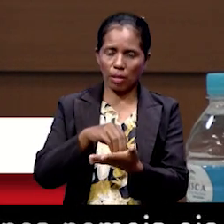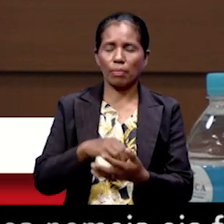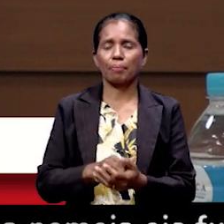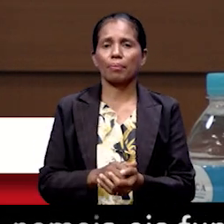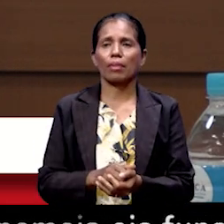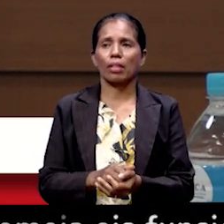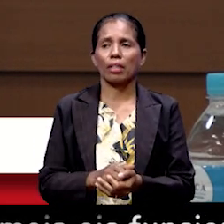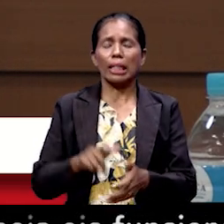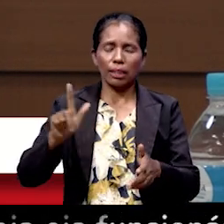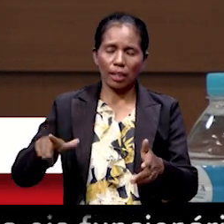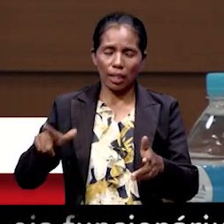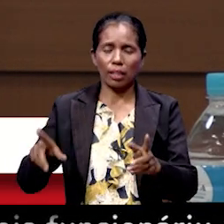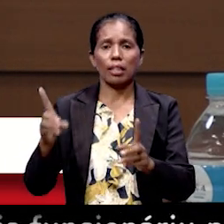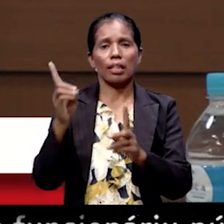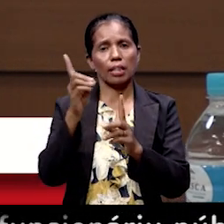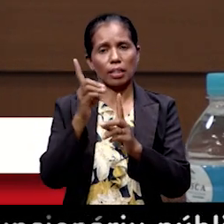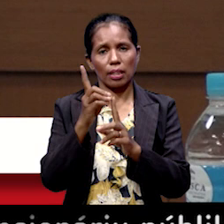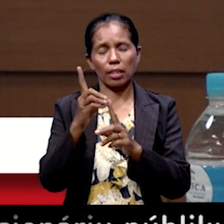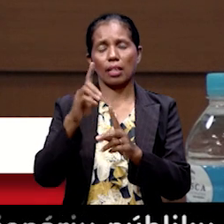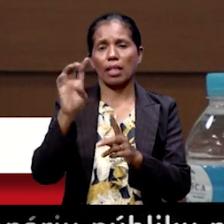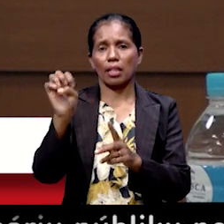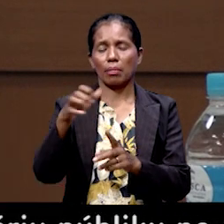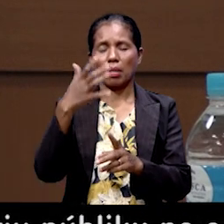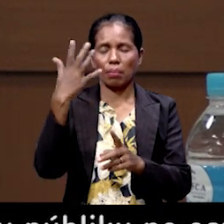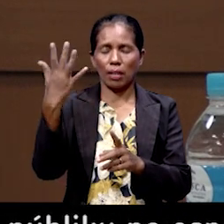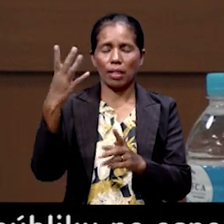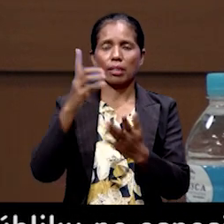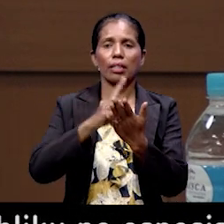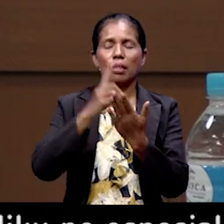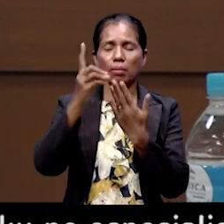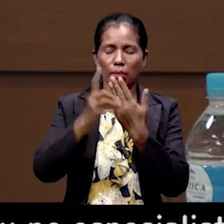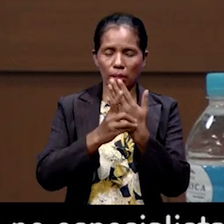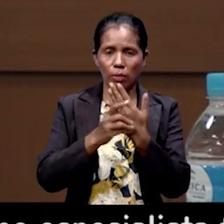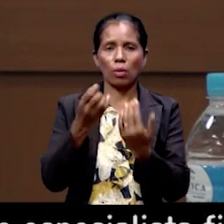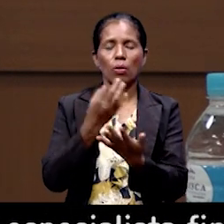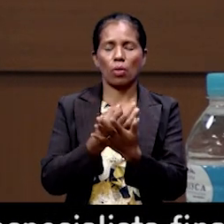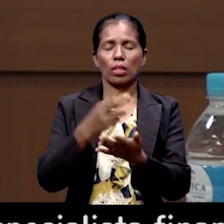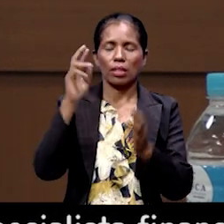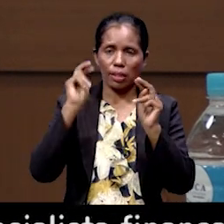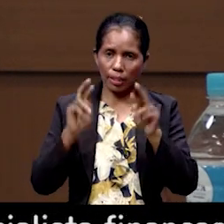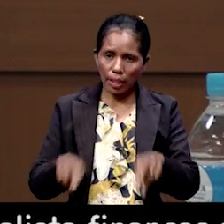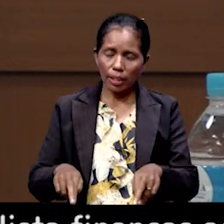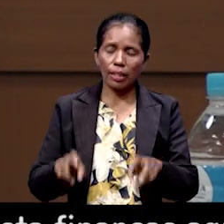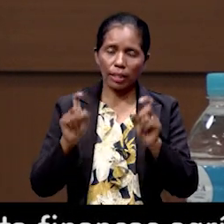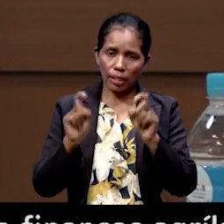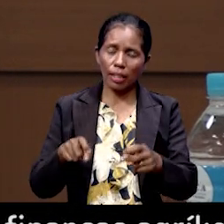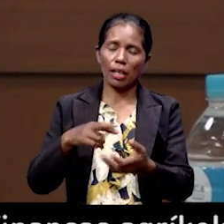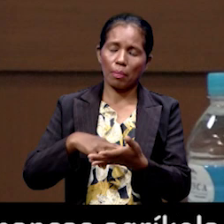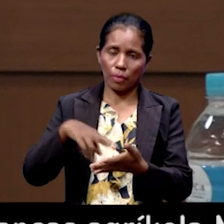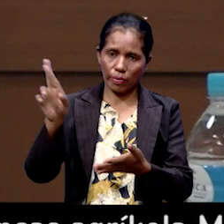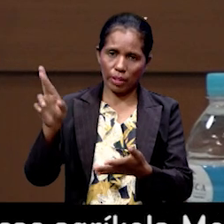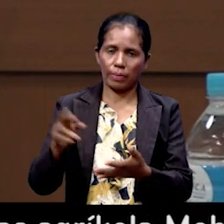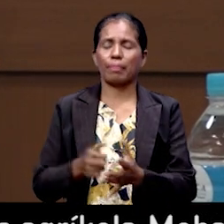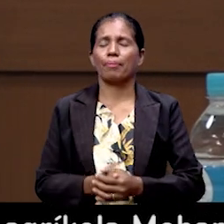mais tardar de 15 de dezembro, orçamento tem que ser aprovado. Não é? Belefó Biba, nós